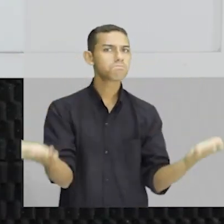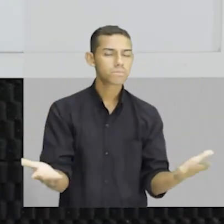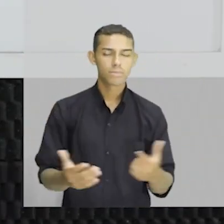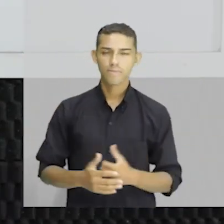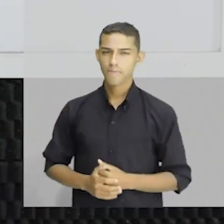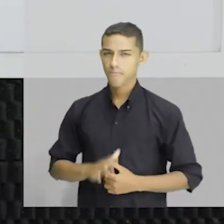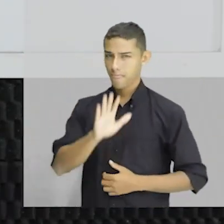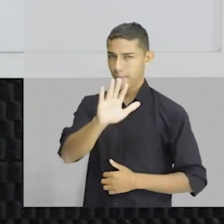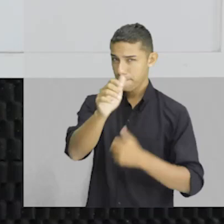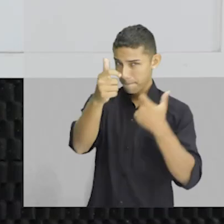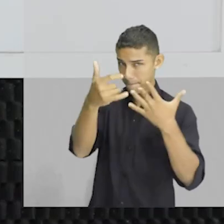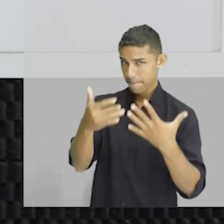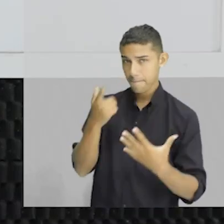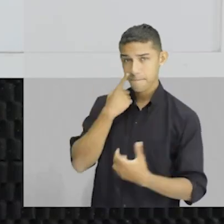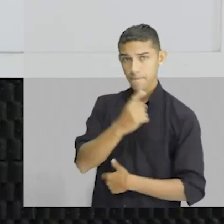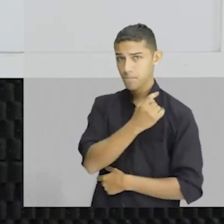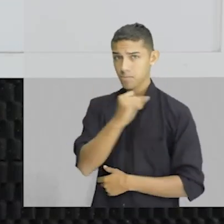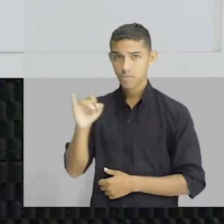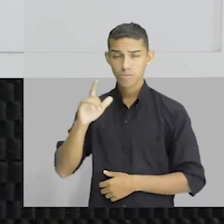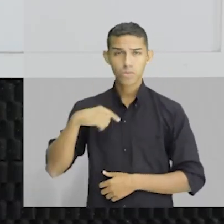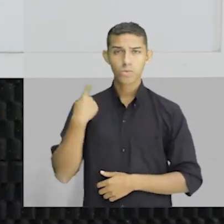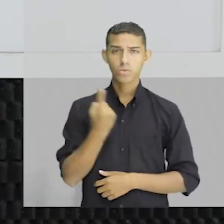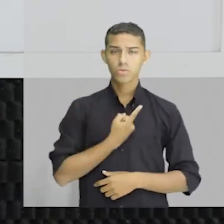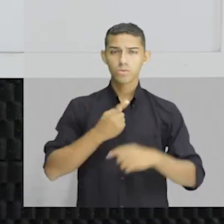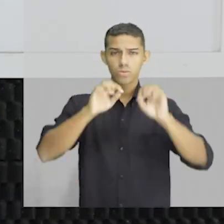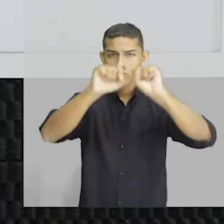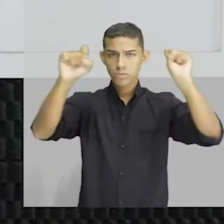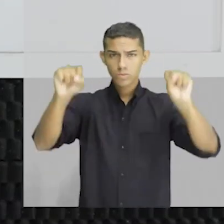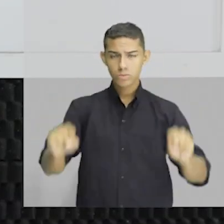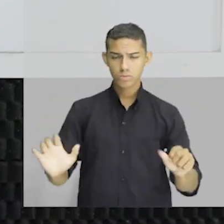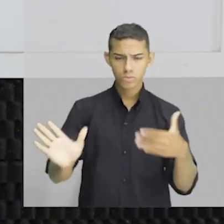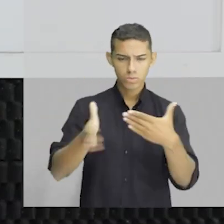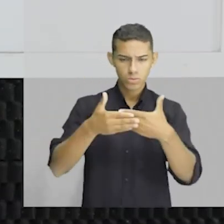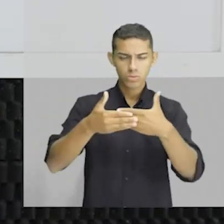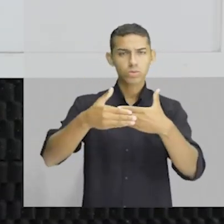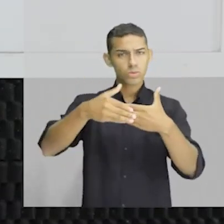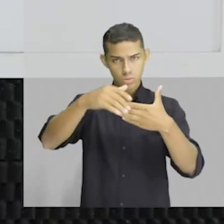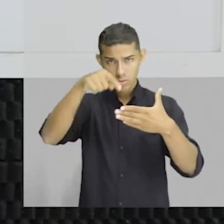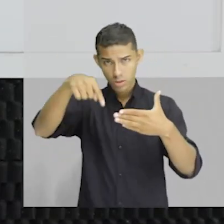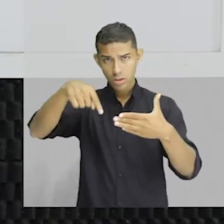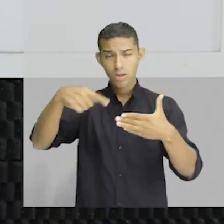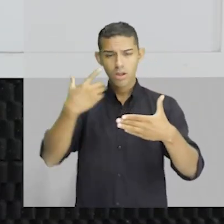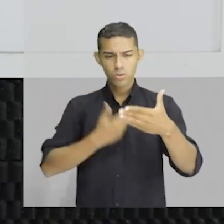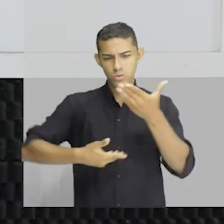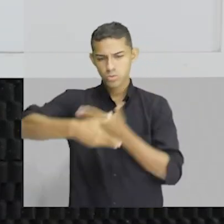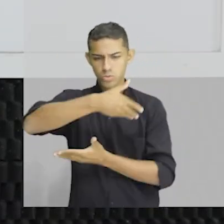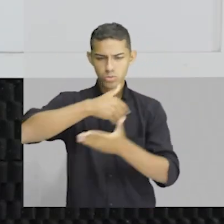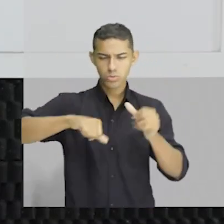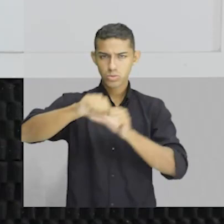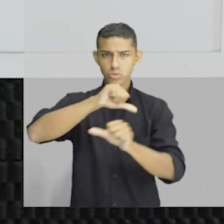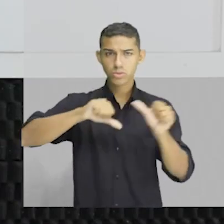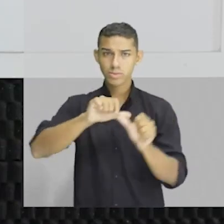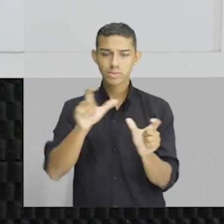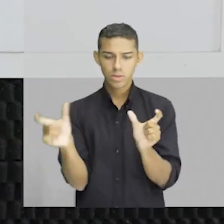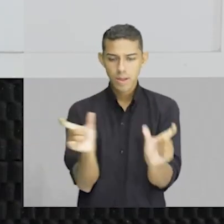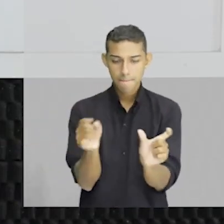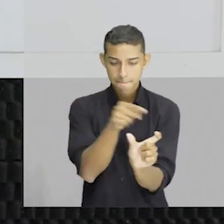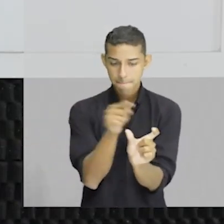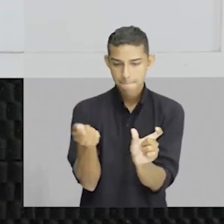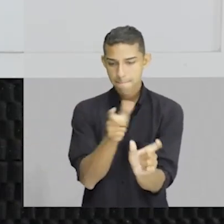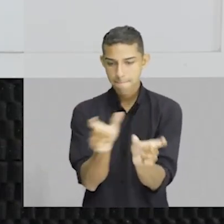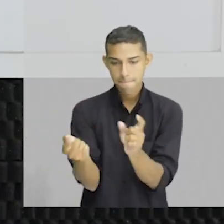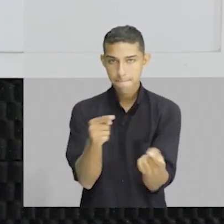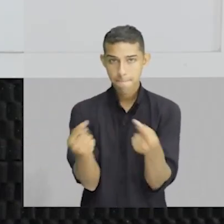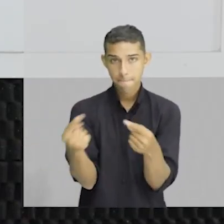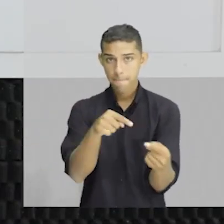assim se nós considerarmos um sistema fechado o que que significa isso que o calor trocado vai só vai ser só entre os